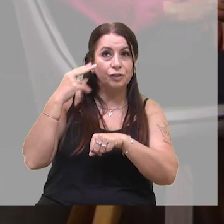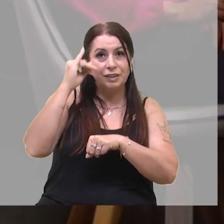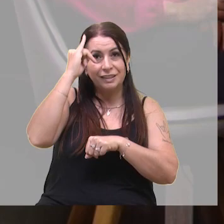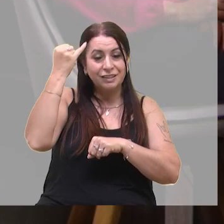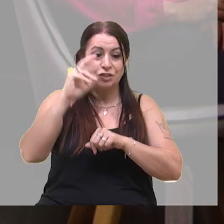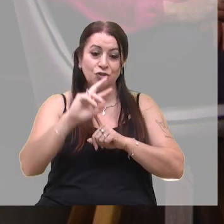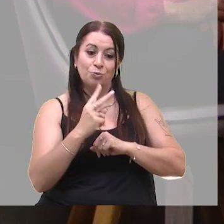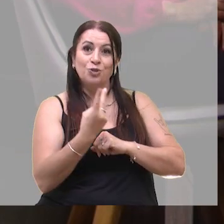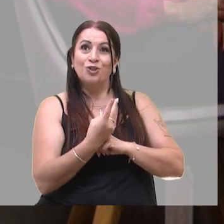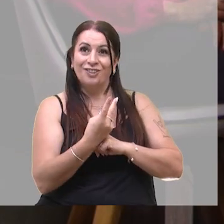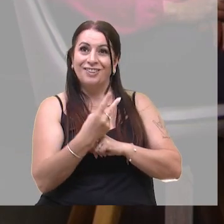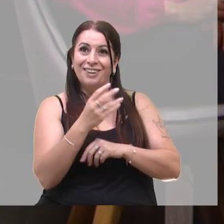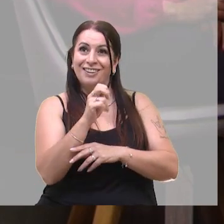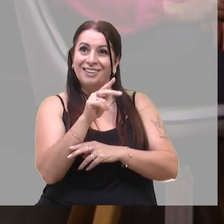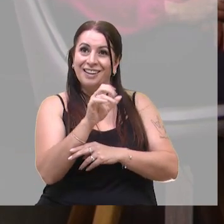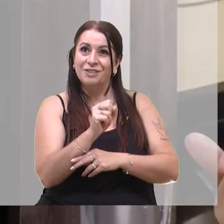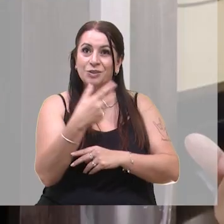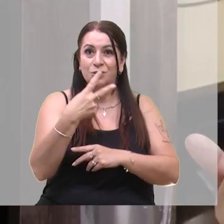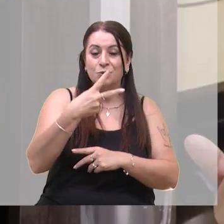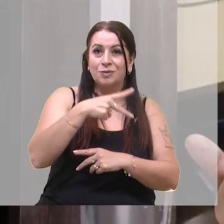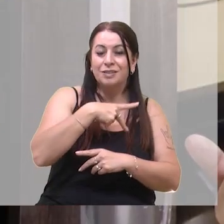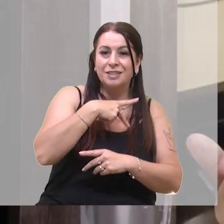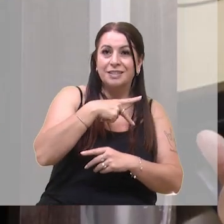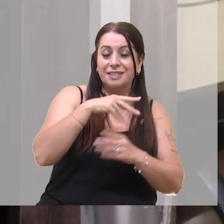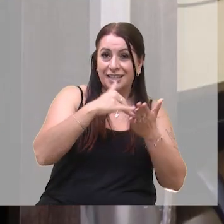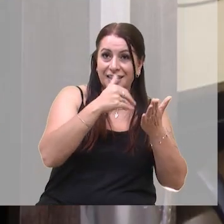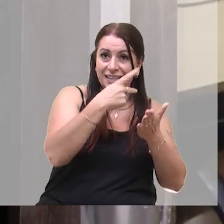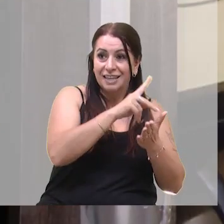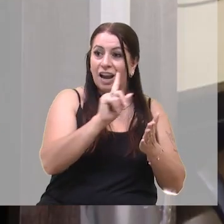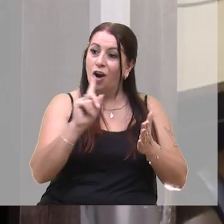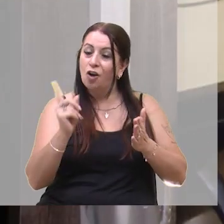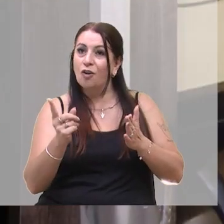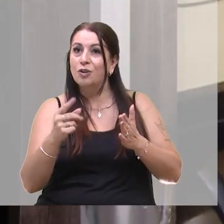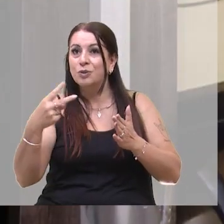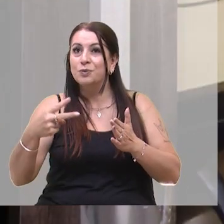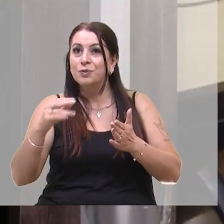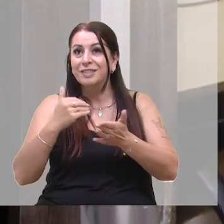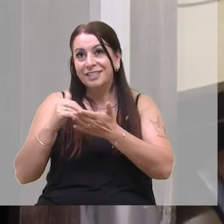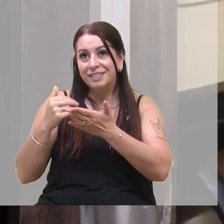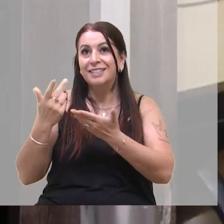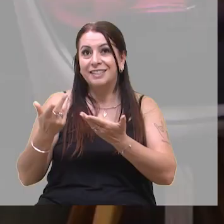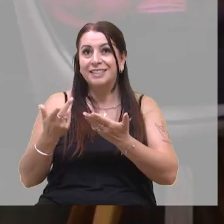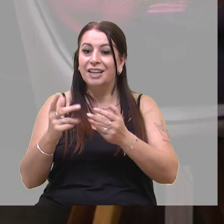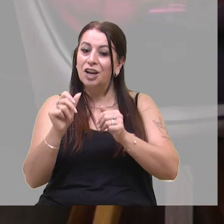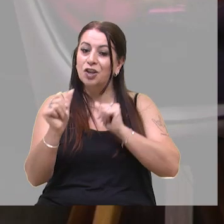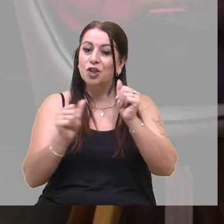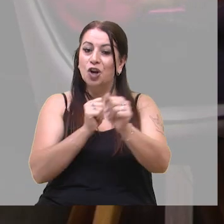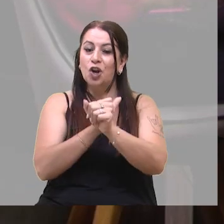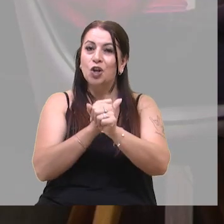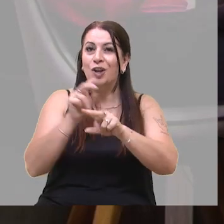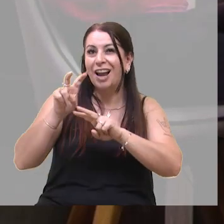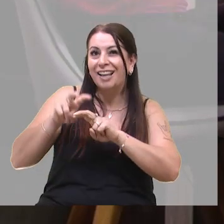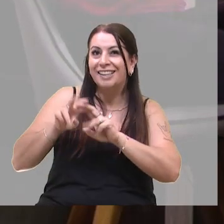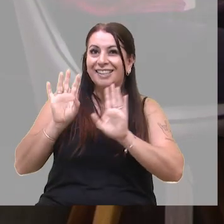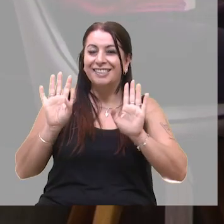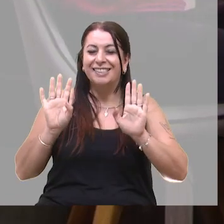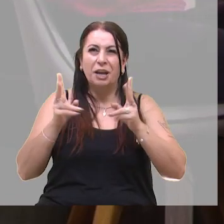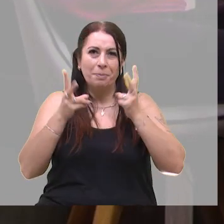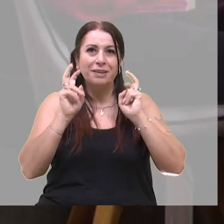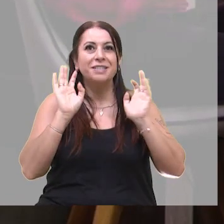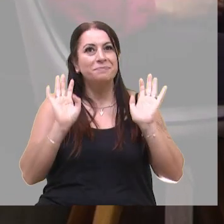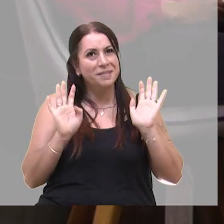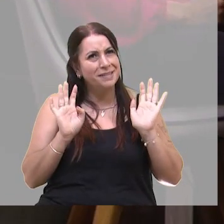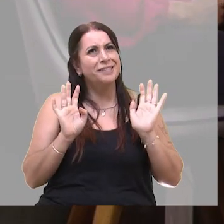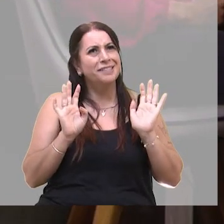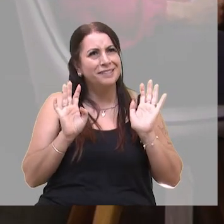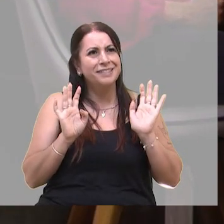inverteram os cargos. A senhora foi segunda secretária dele e ele agora é o seu segundo secretário. A gente só trocou a cadeira. Nem tinha me dado conta